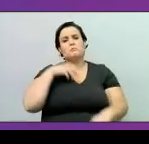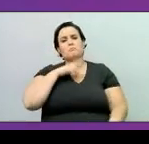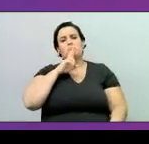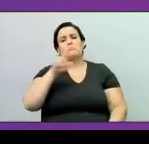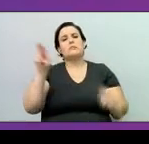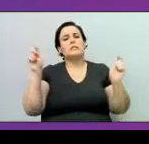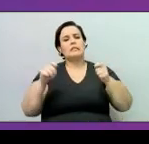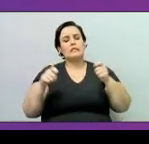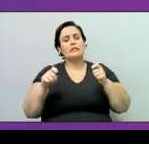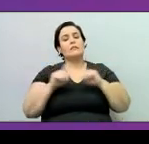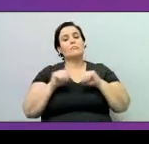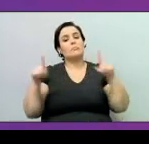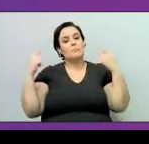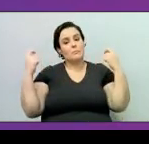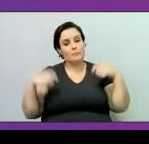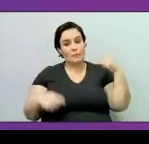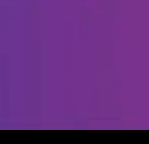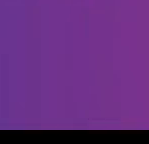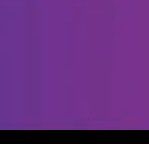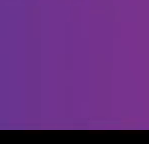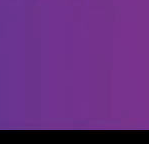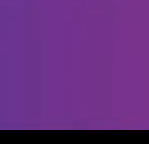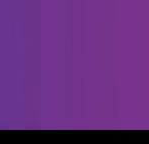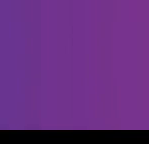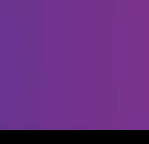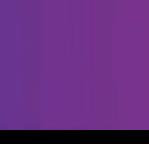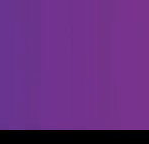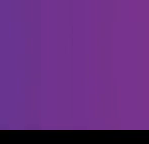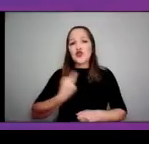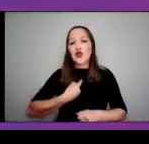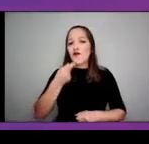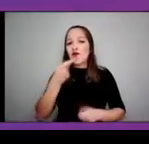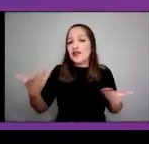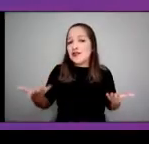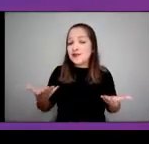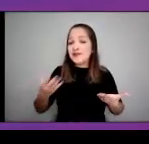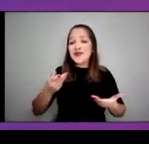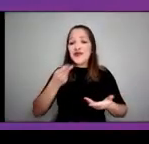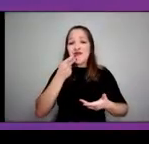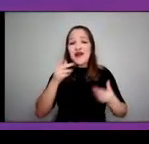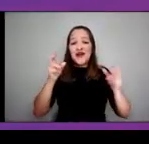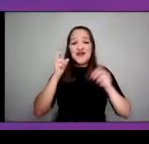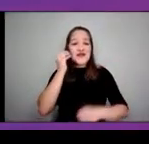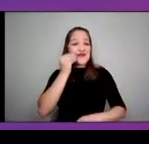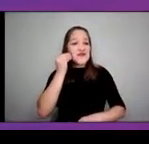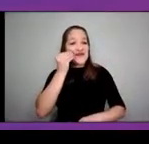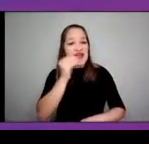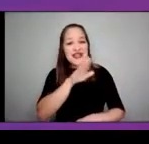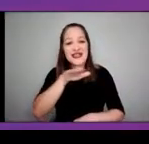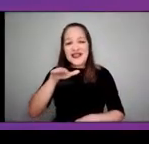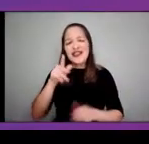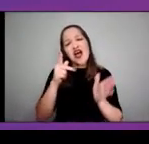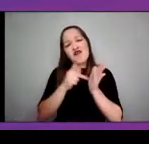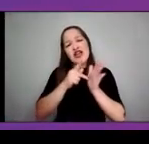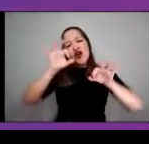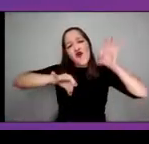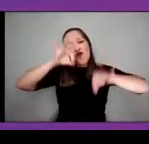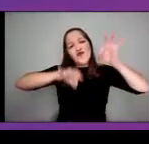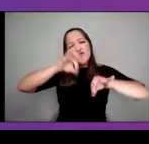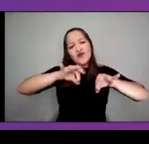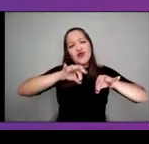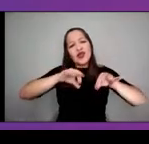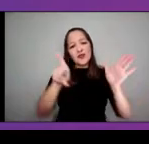desde que você repense que nós estamos falando então quando eu faço essa experiência de uma criança que a novela era uma oficina com crianças e